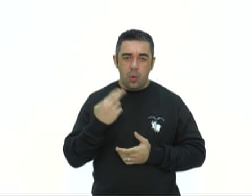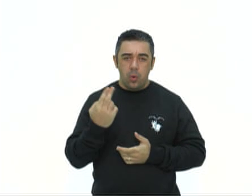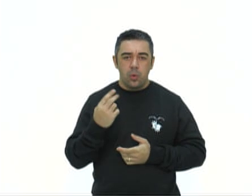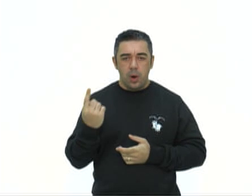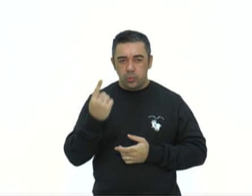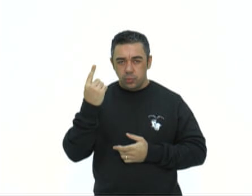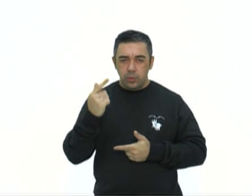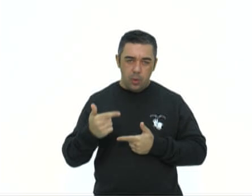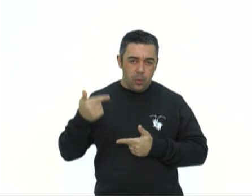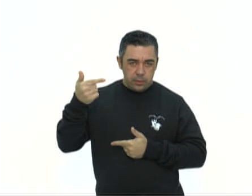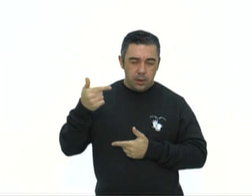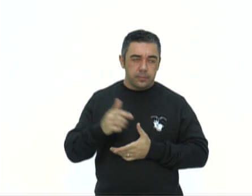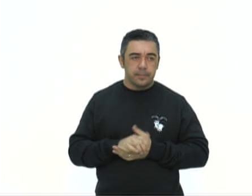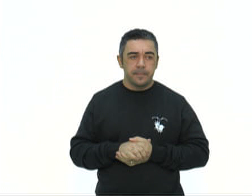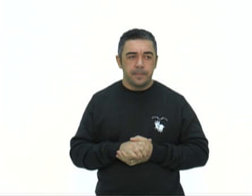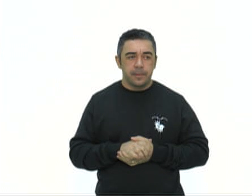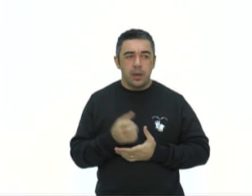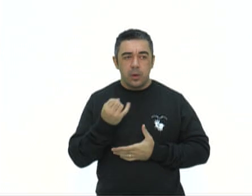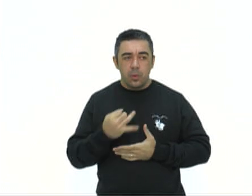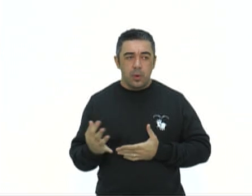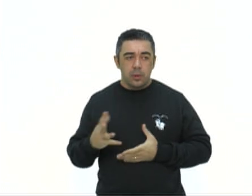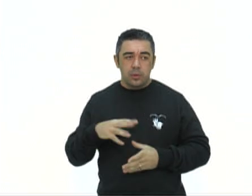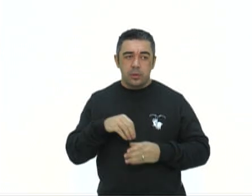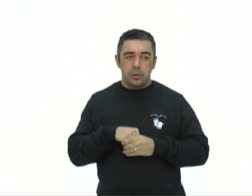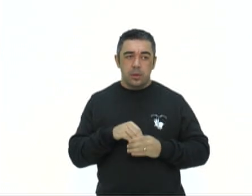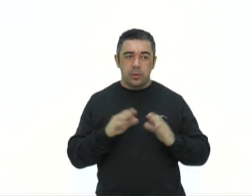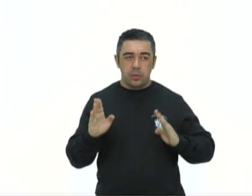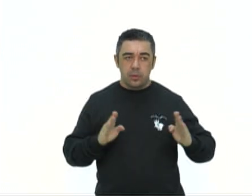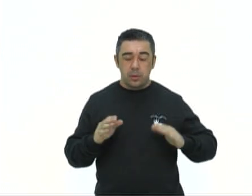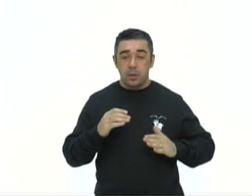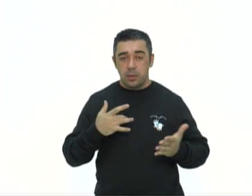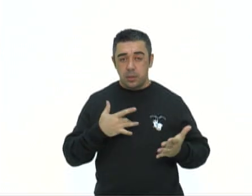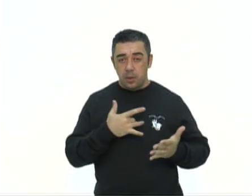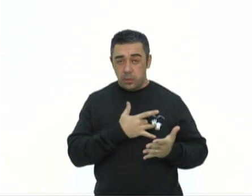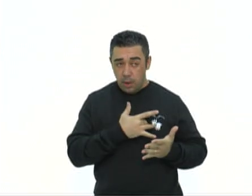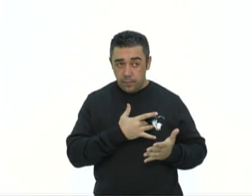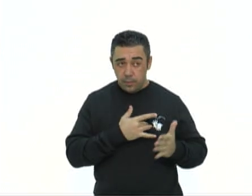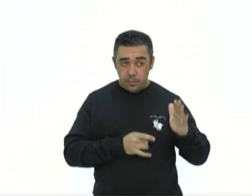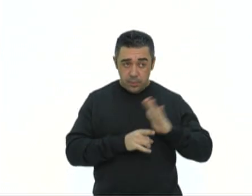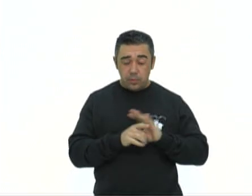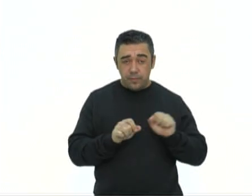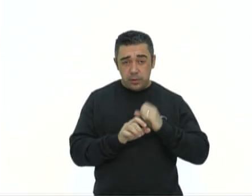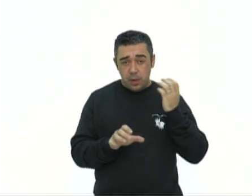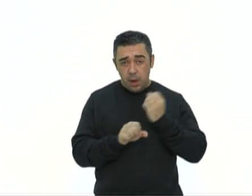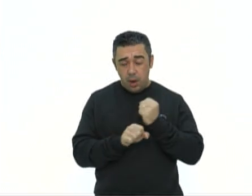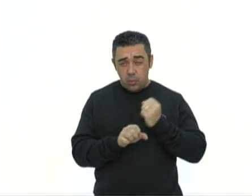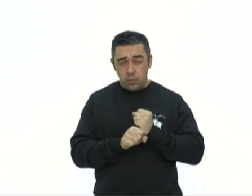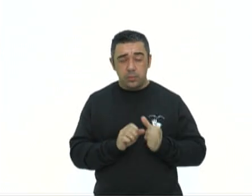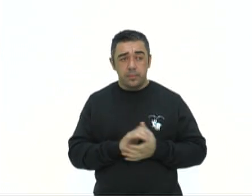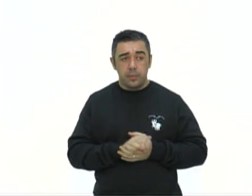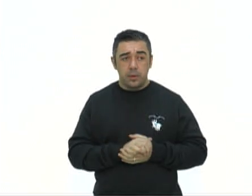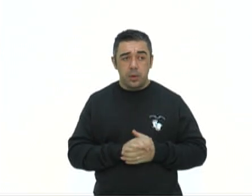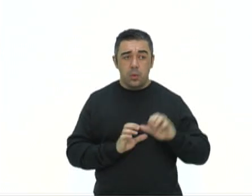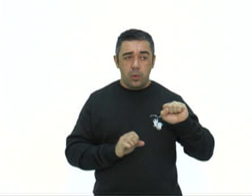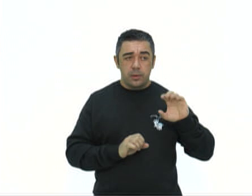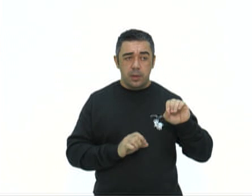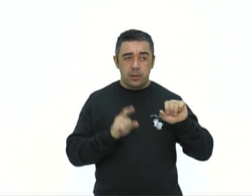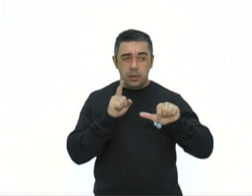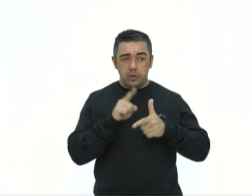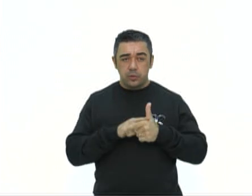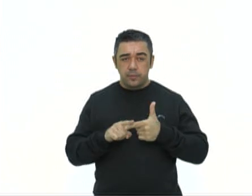das duas maneiras. Suas medidas estão dentro de um padrão saudável? Então, daí, fazendo o cálculo, dá 80 dividido